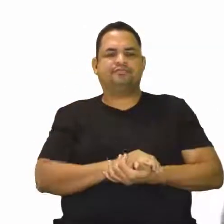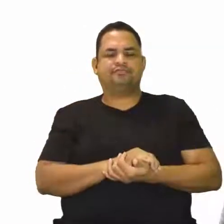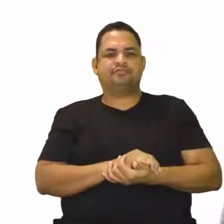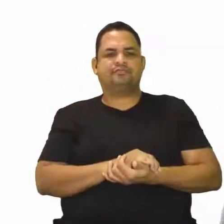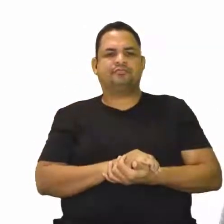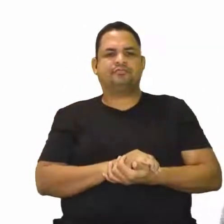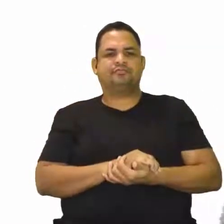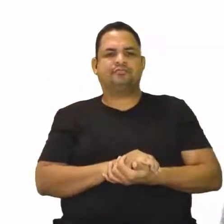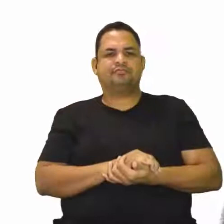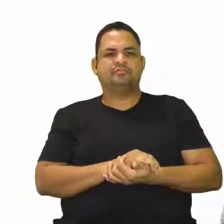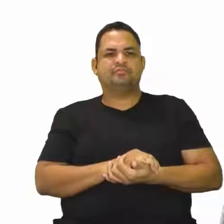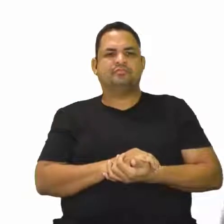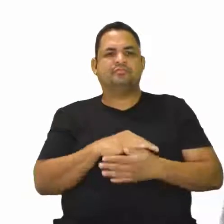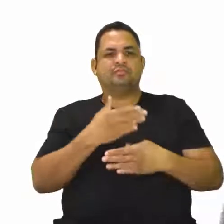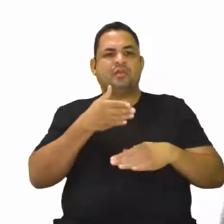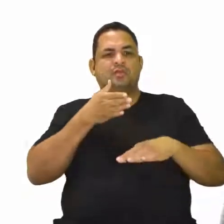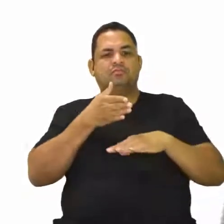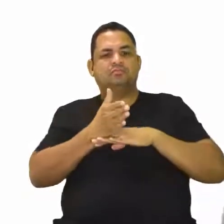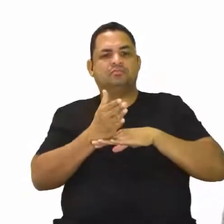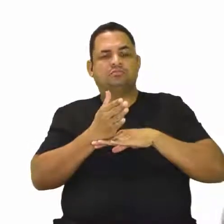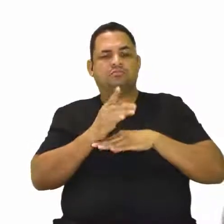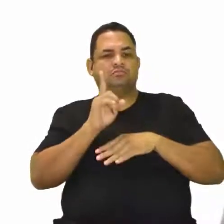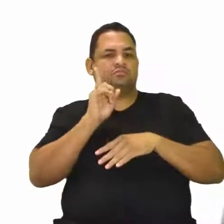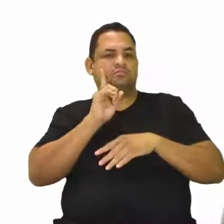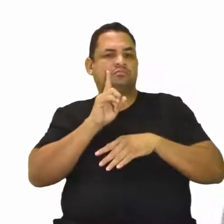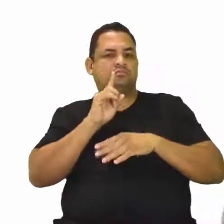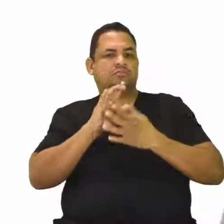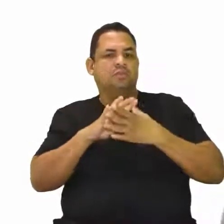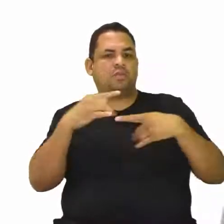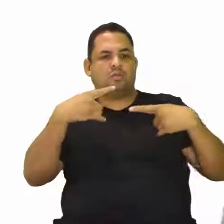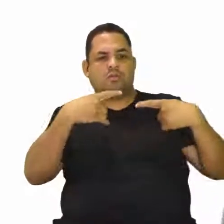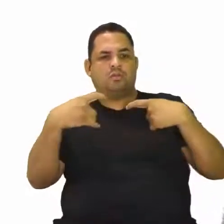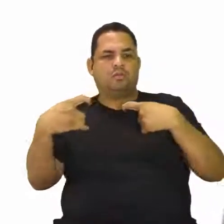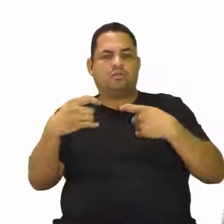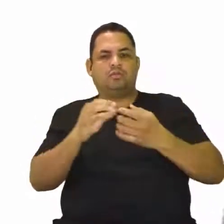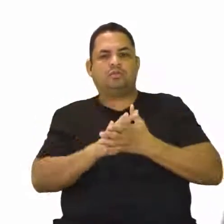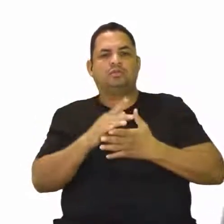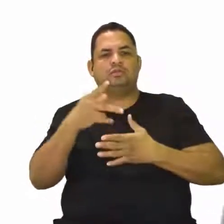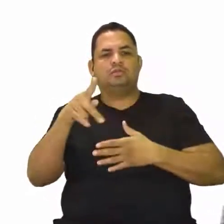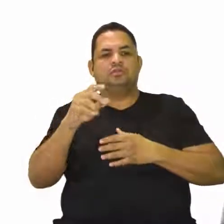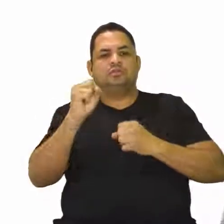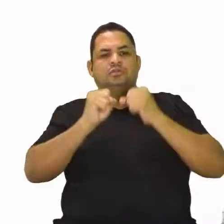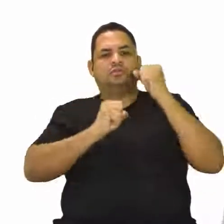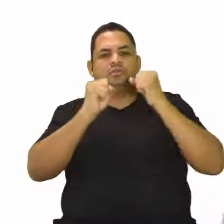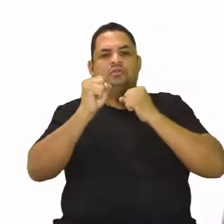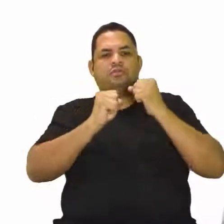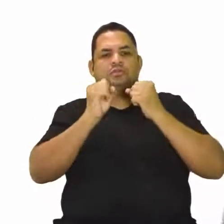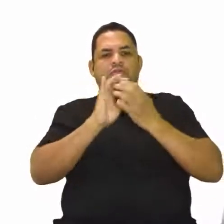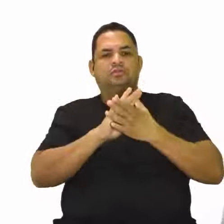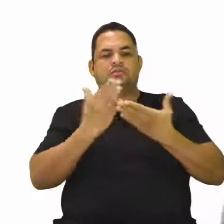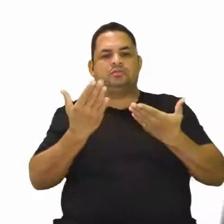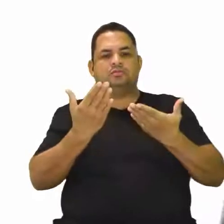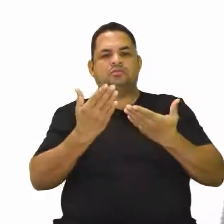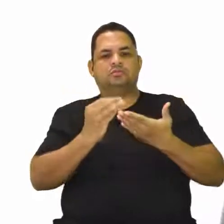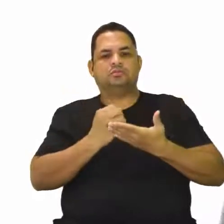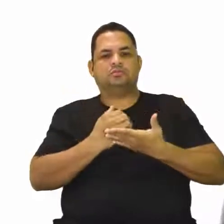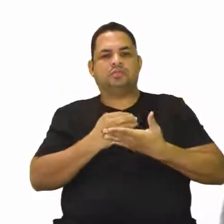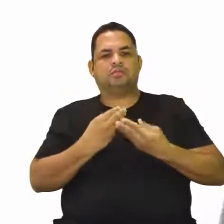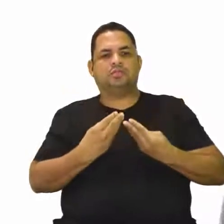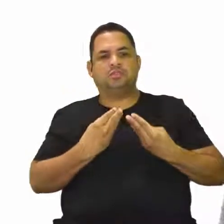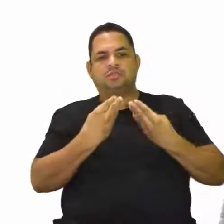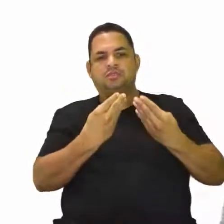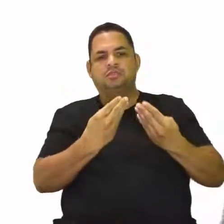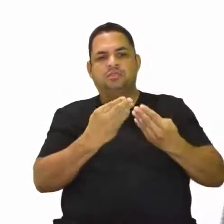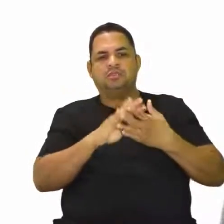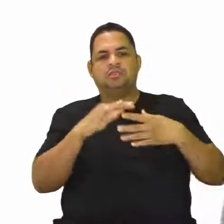com isso com a entrada tudo está saindo do conflito está sendo Lucas foram colocado ao serviço